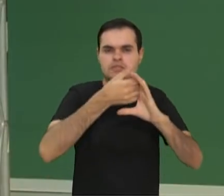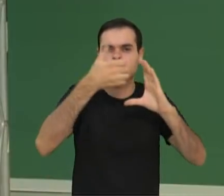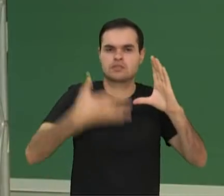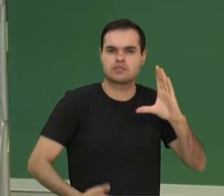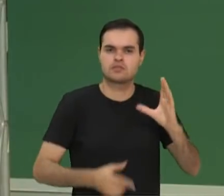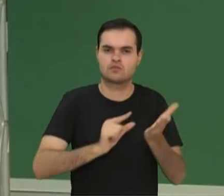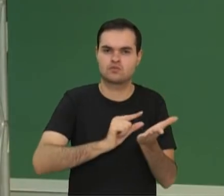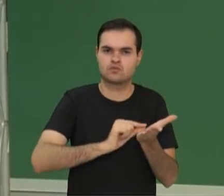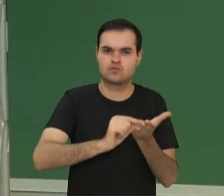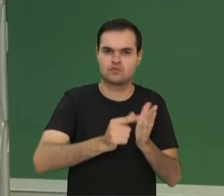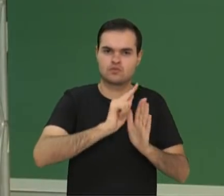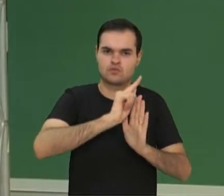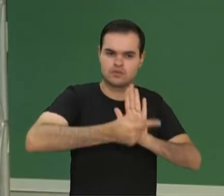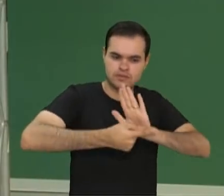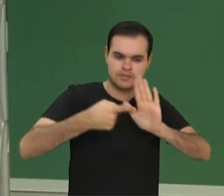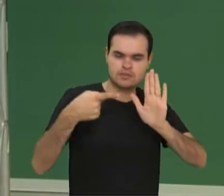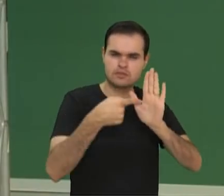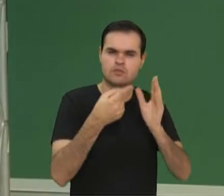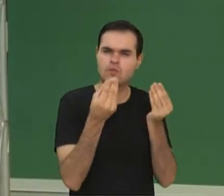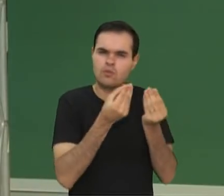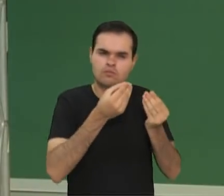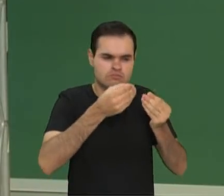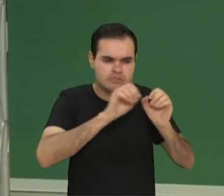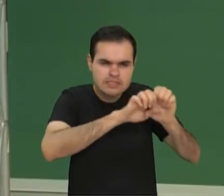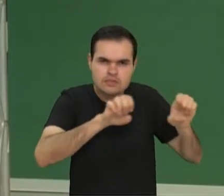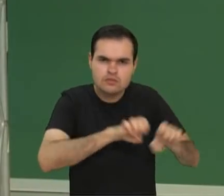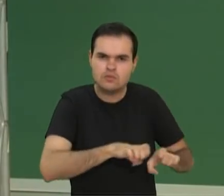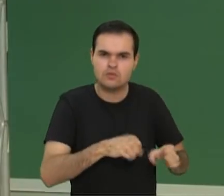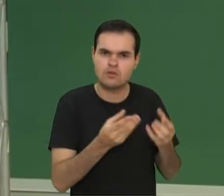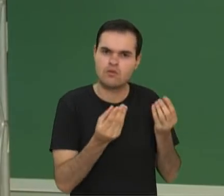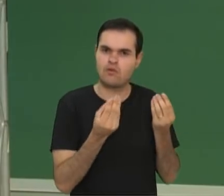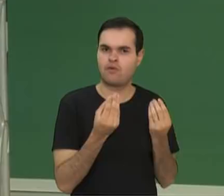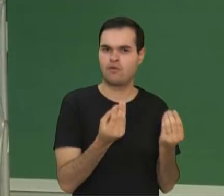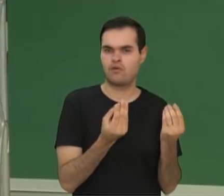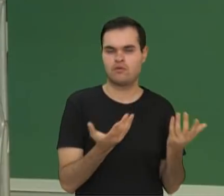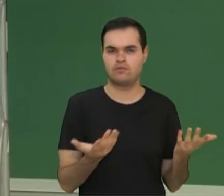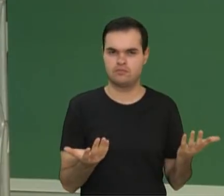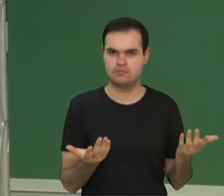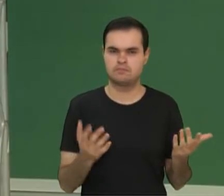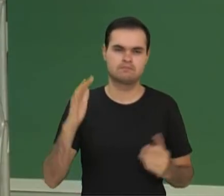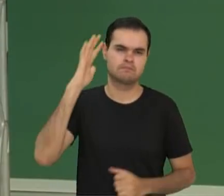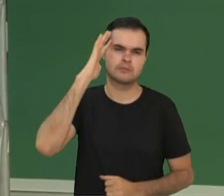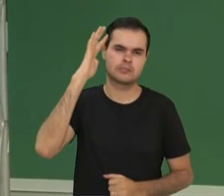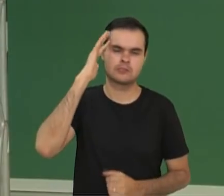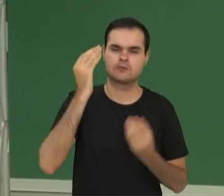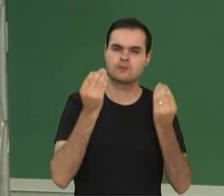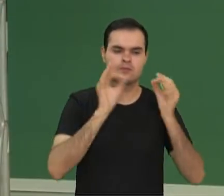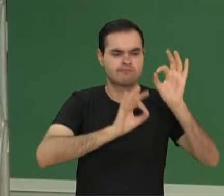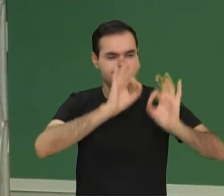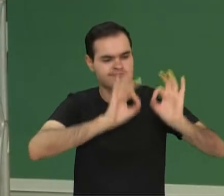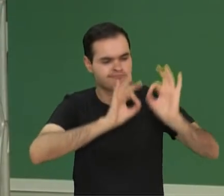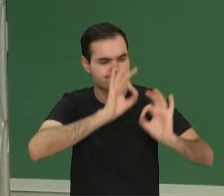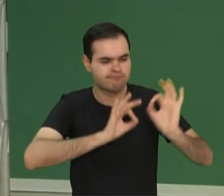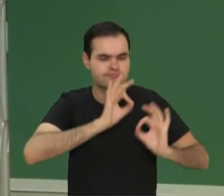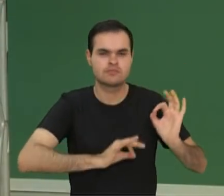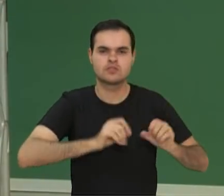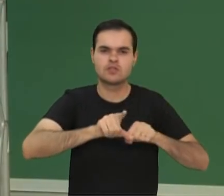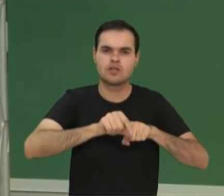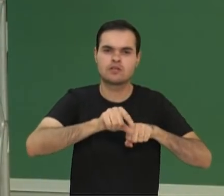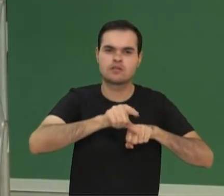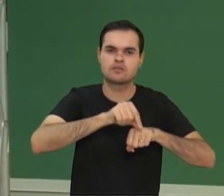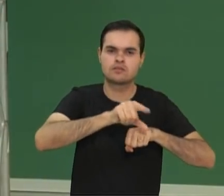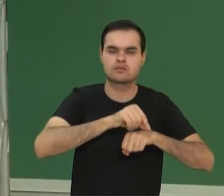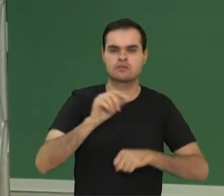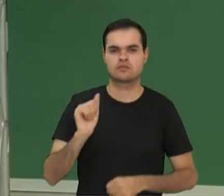do gênero, como que é estruturado, como que esse artigo de opinião ele é pensado, a questão de